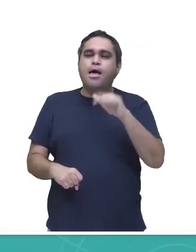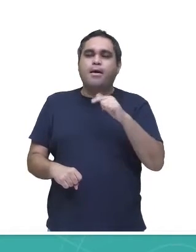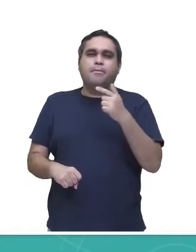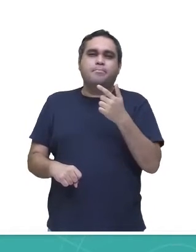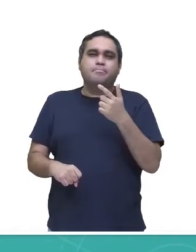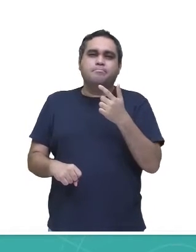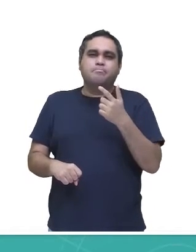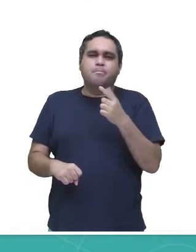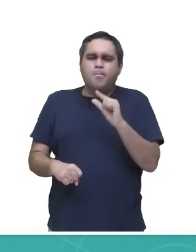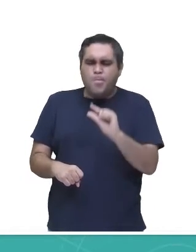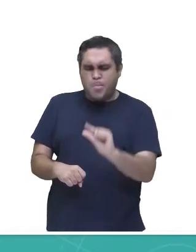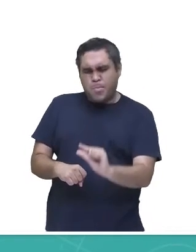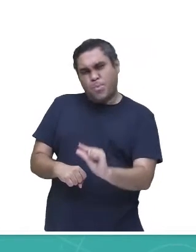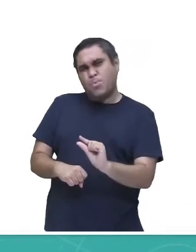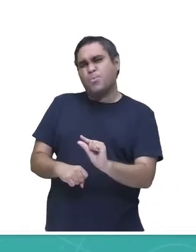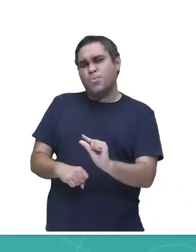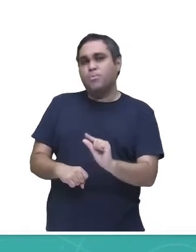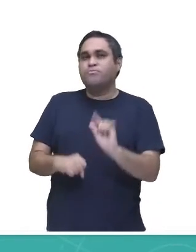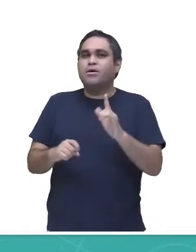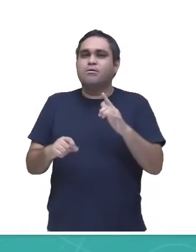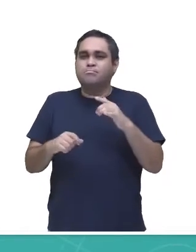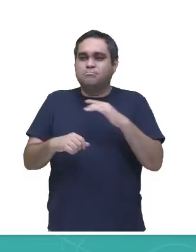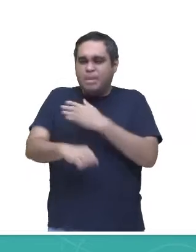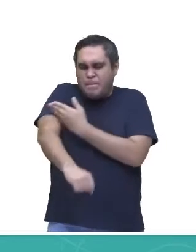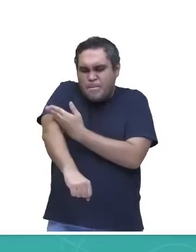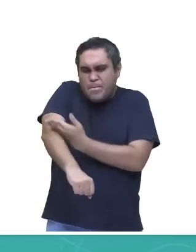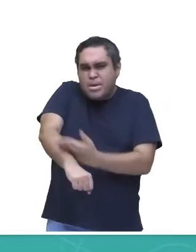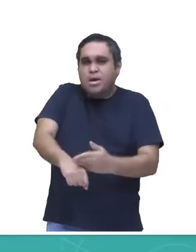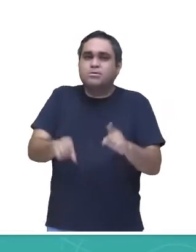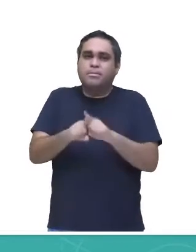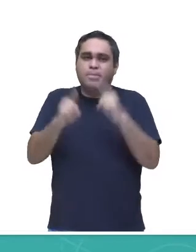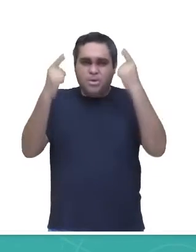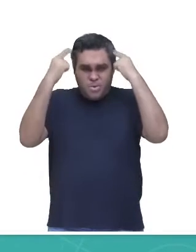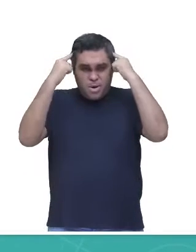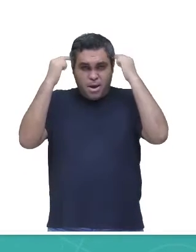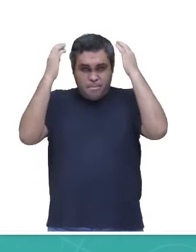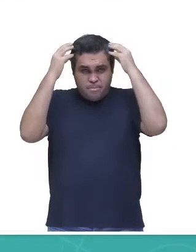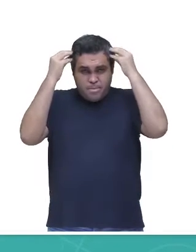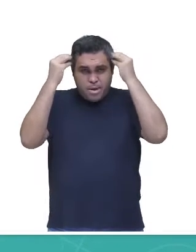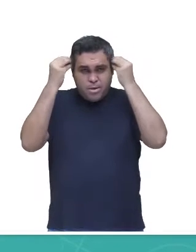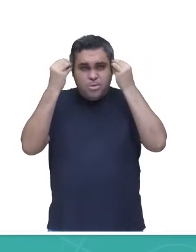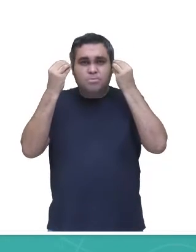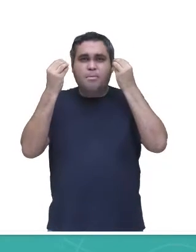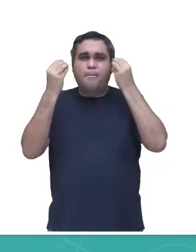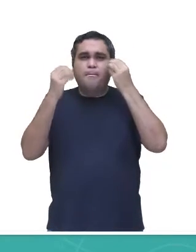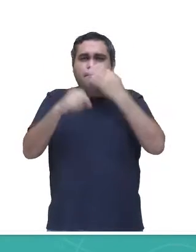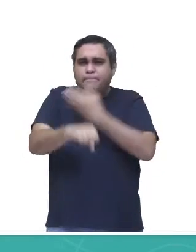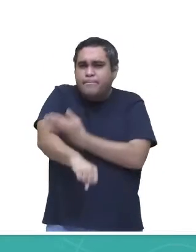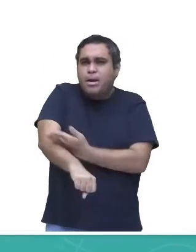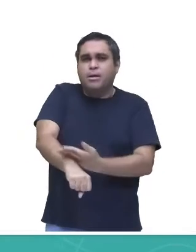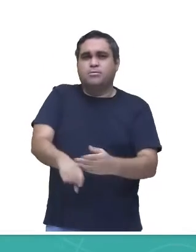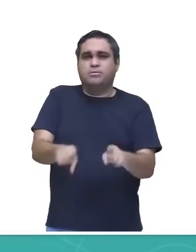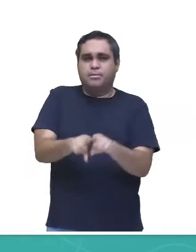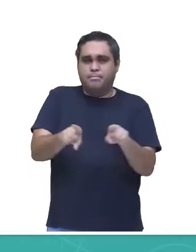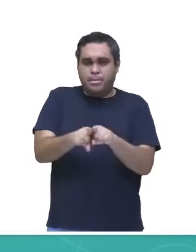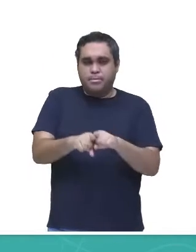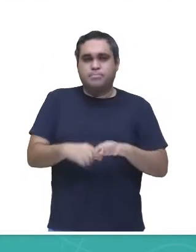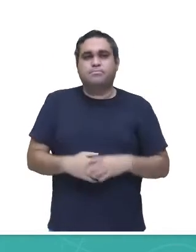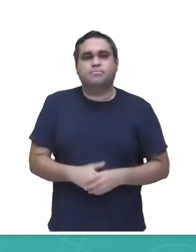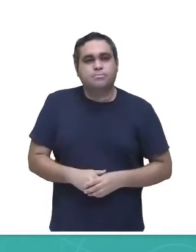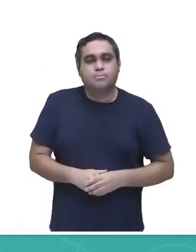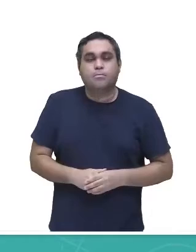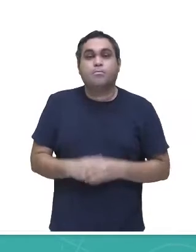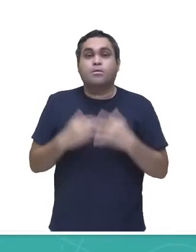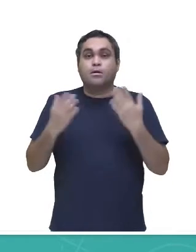o cabelo também, né? Então a gente tem aí justamente essa diferença na quantidade de melanina que a pele produz. E a melanina também